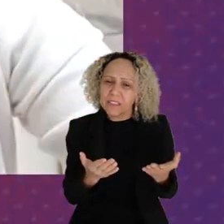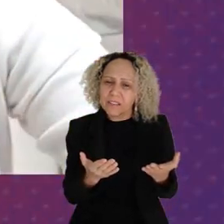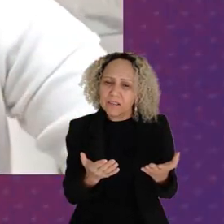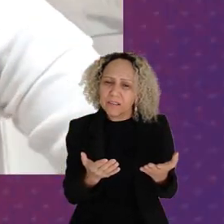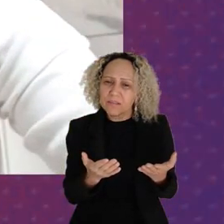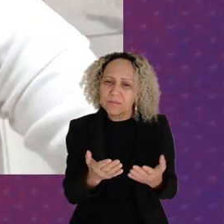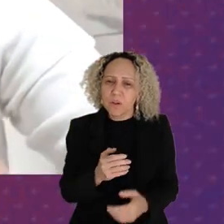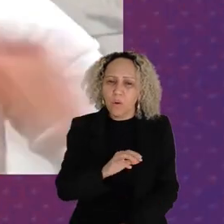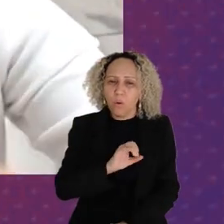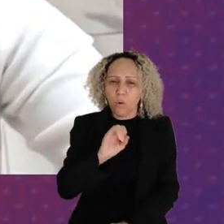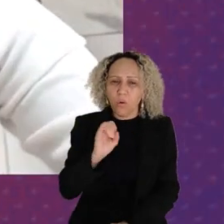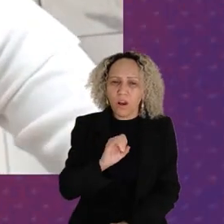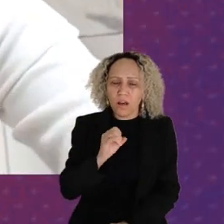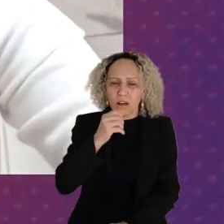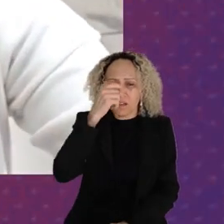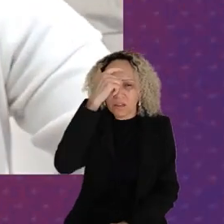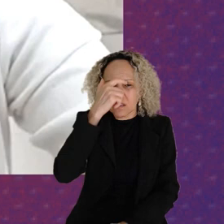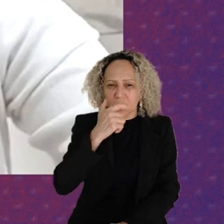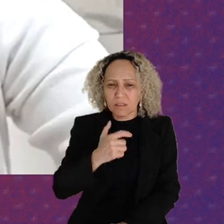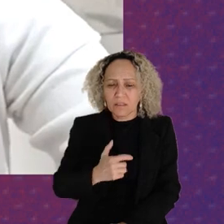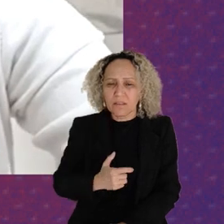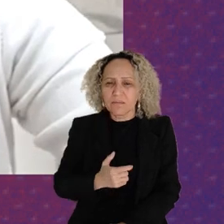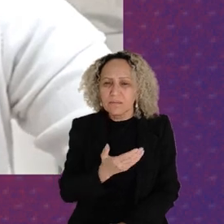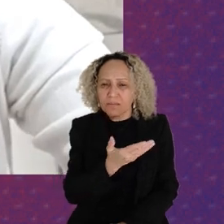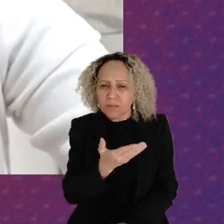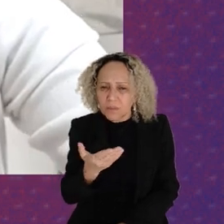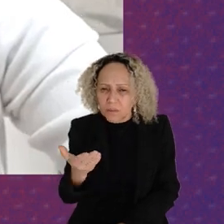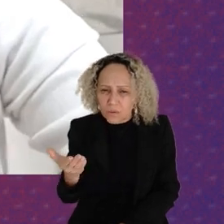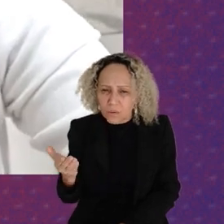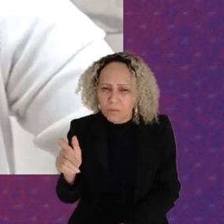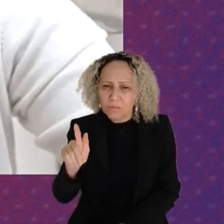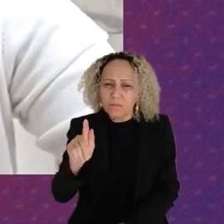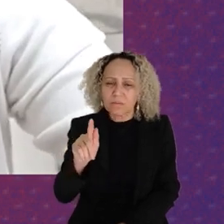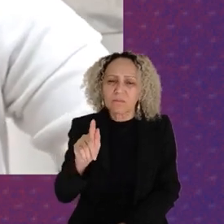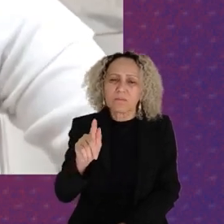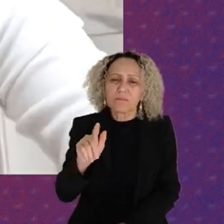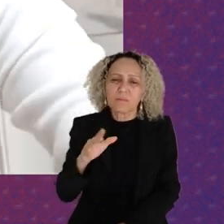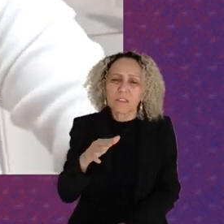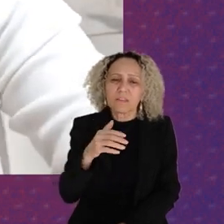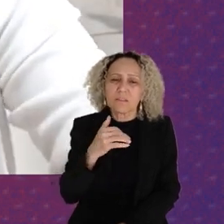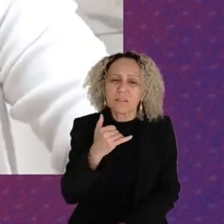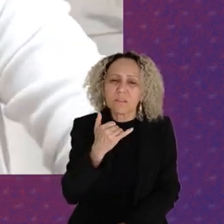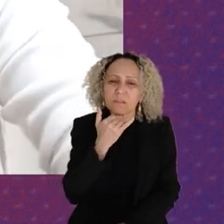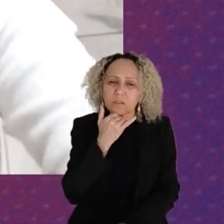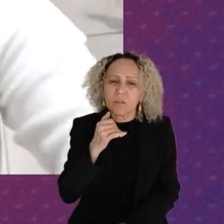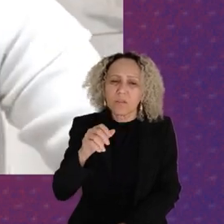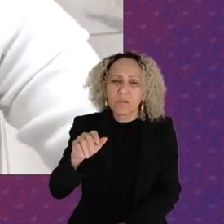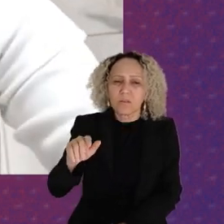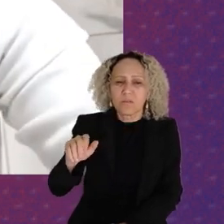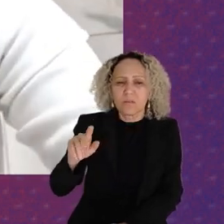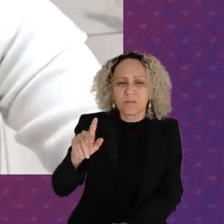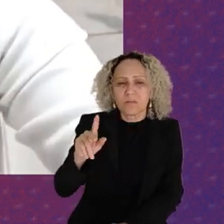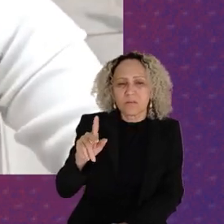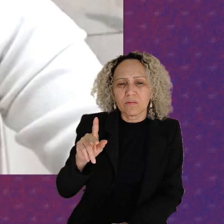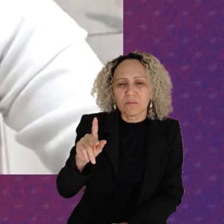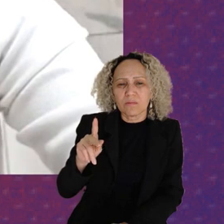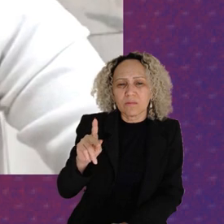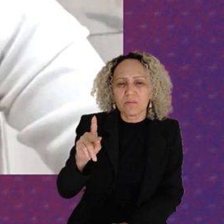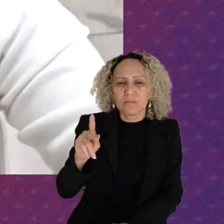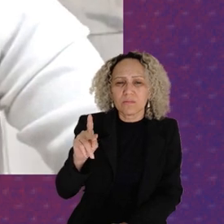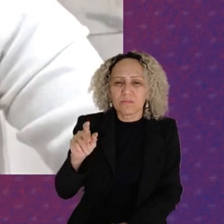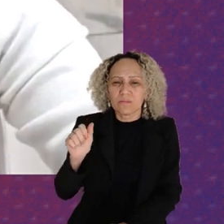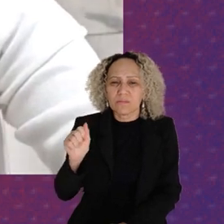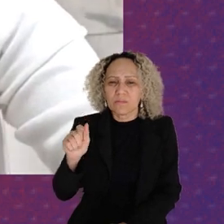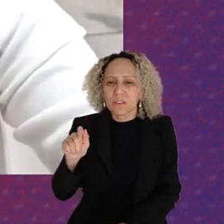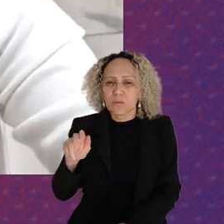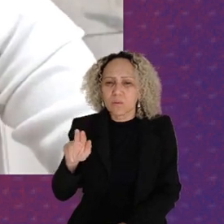Olá a todas, todos, todes. Eu me chamo Paulo Rodrigues, eu sou uma mulher indígena. Hoje estou coordenadora